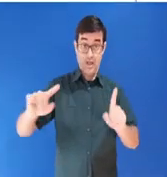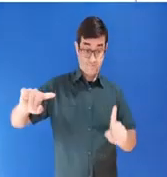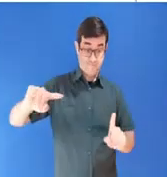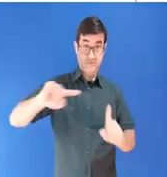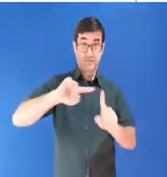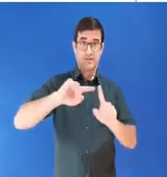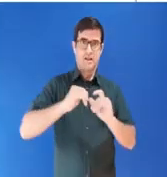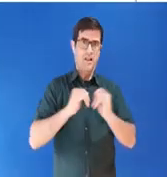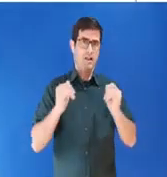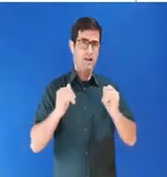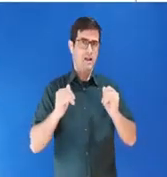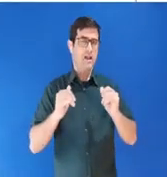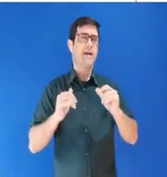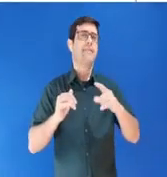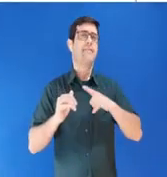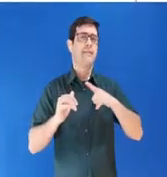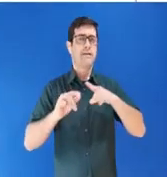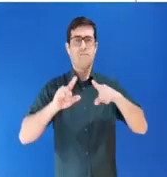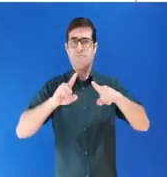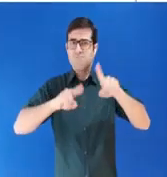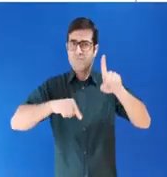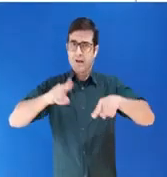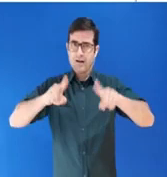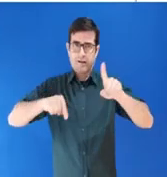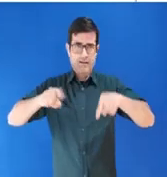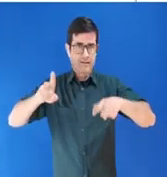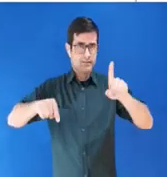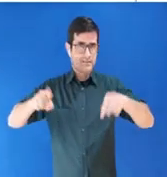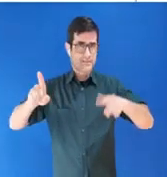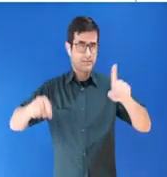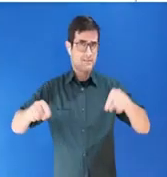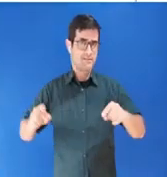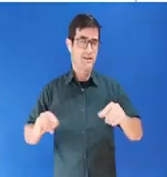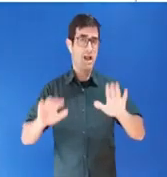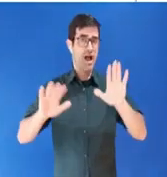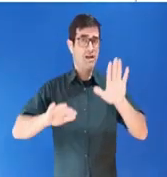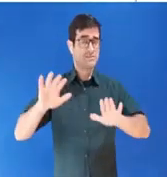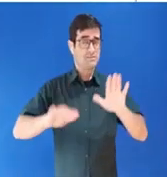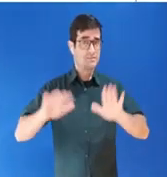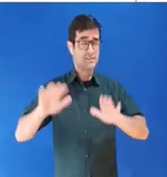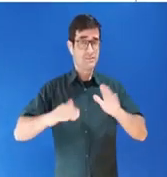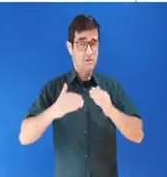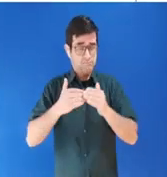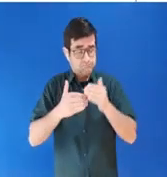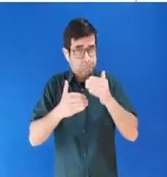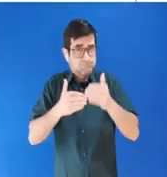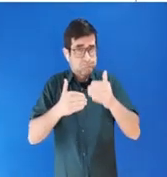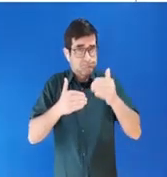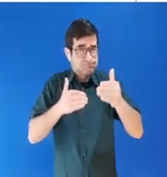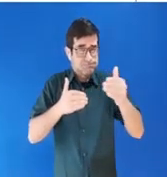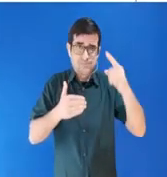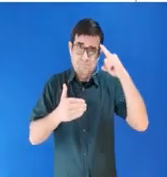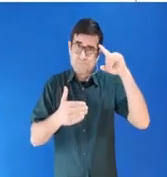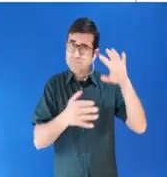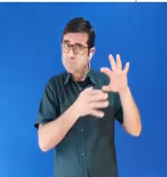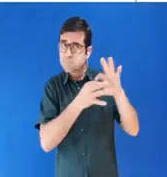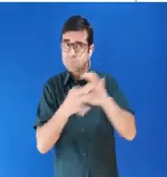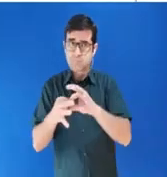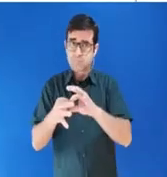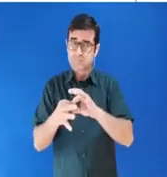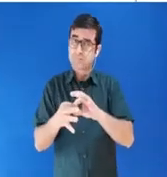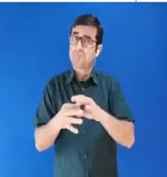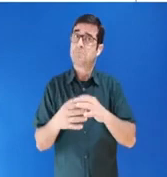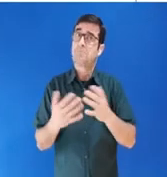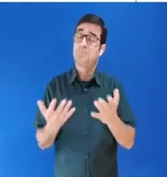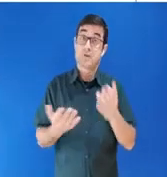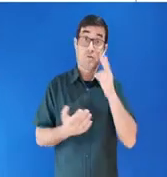varia na tabela periódica, de forma a não seguir uma sequência lógica. A gente consegue, a partir dos valores, dar